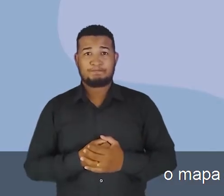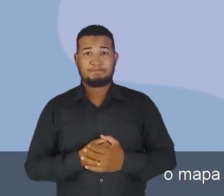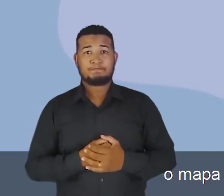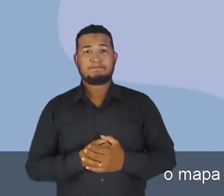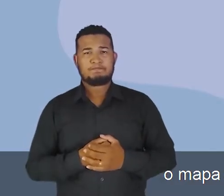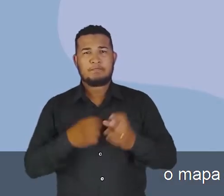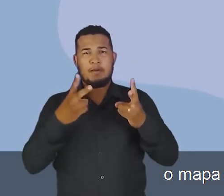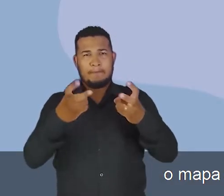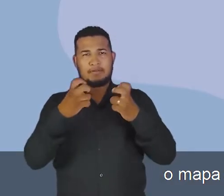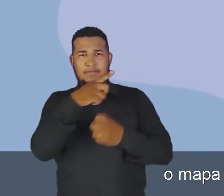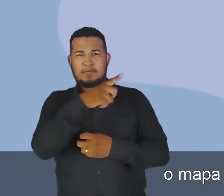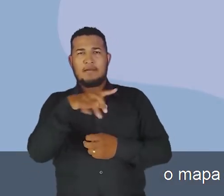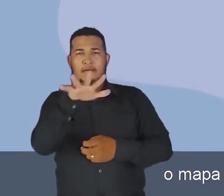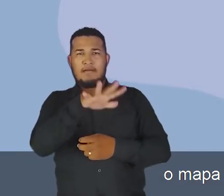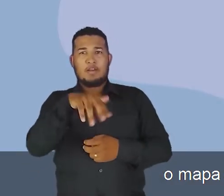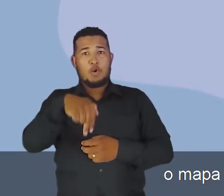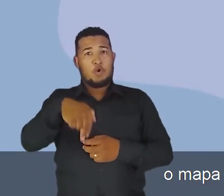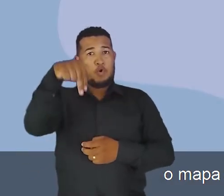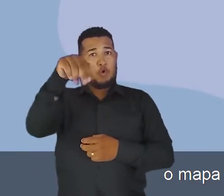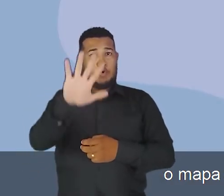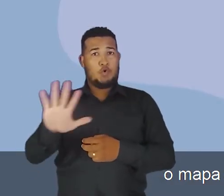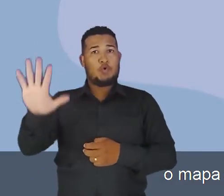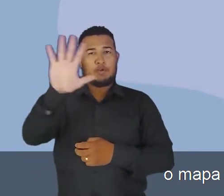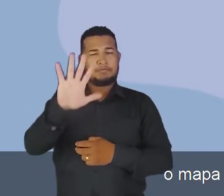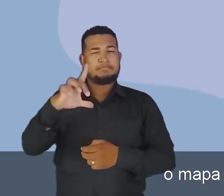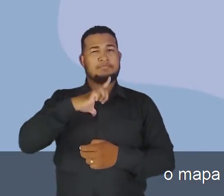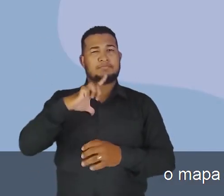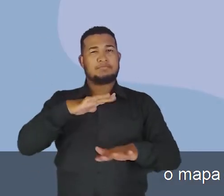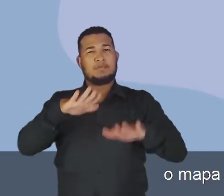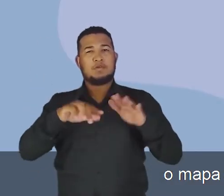perceba aí, ó, na região Nordeste, nós temos aí